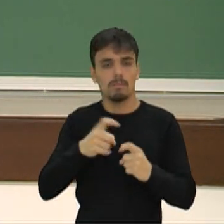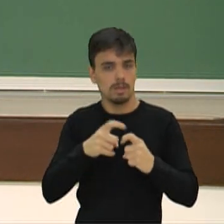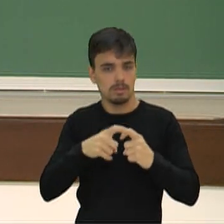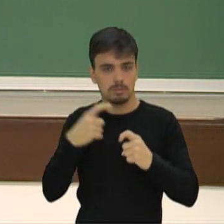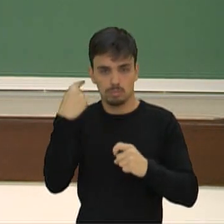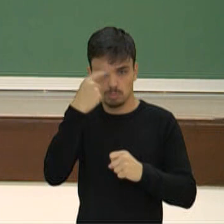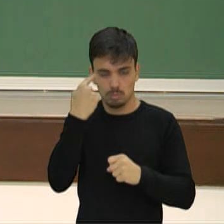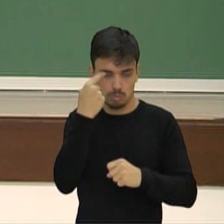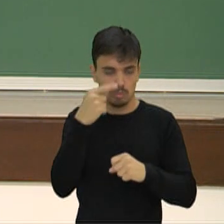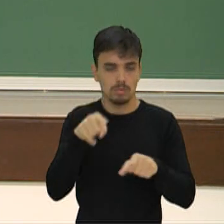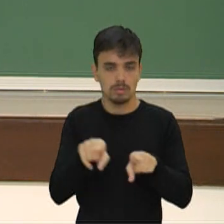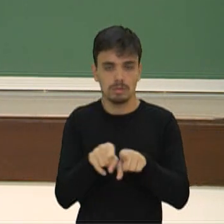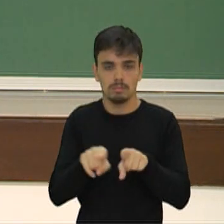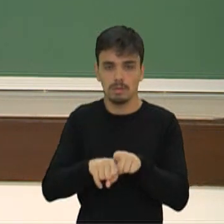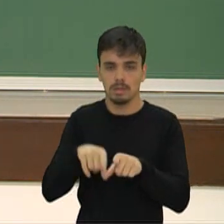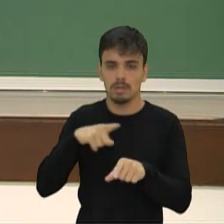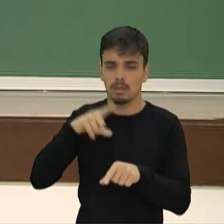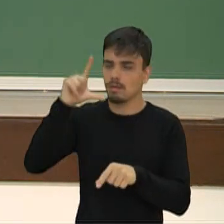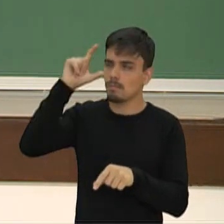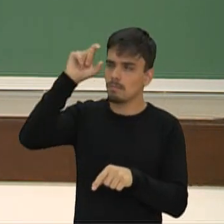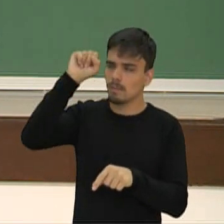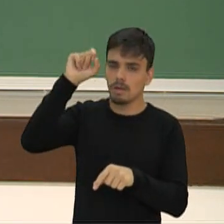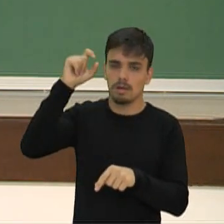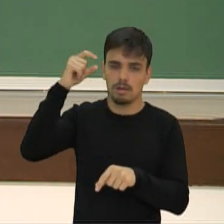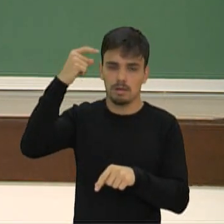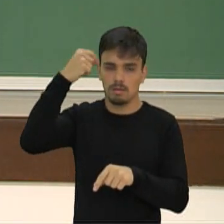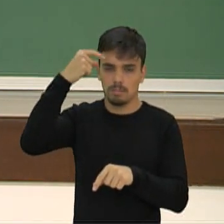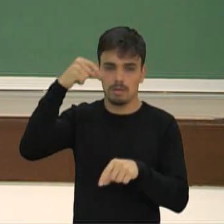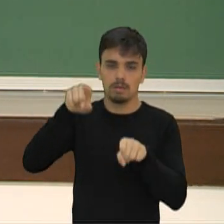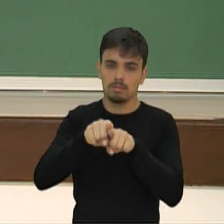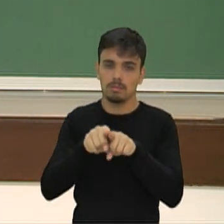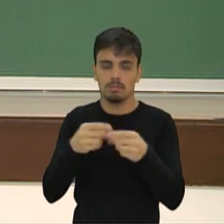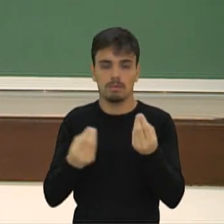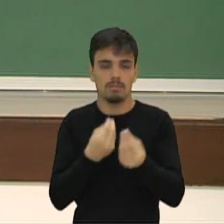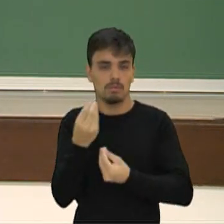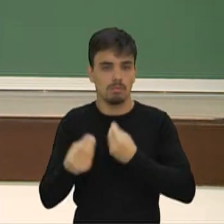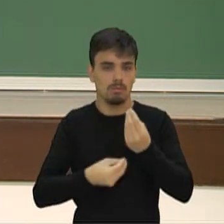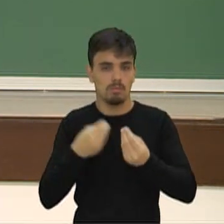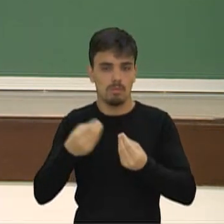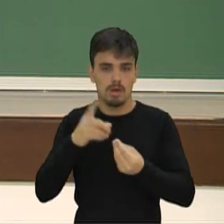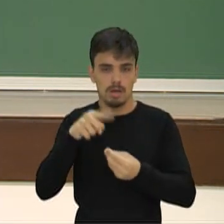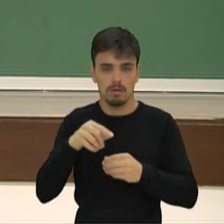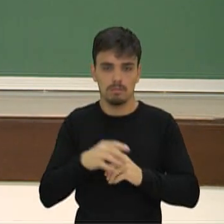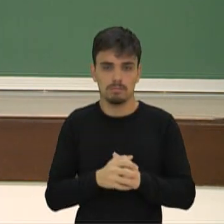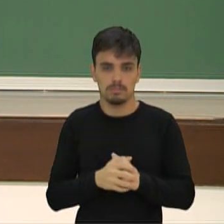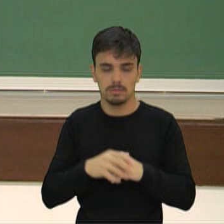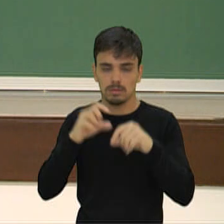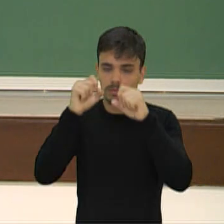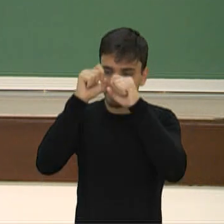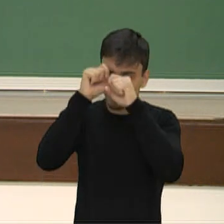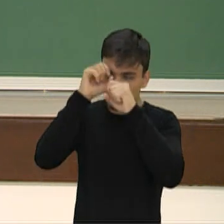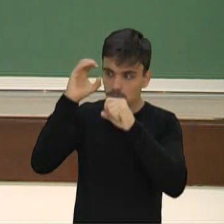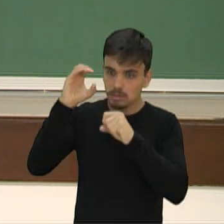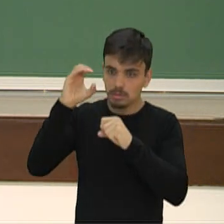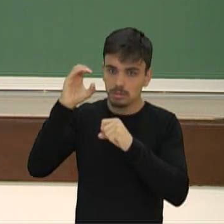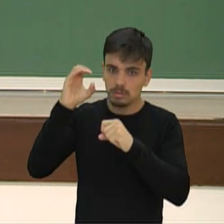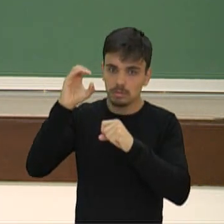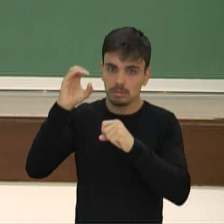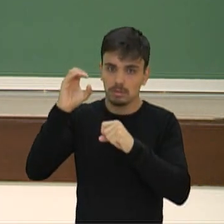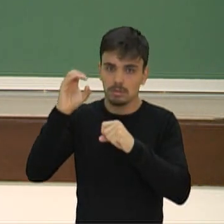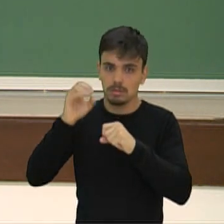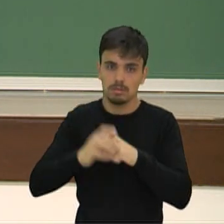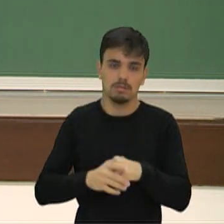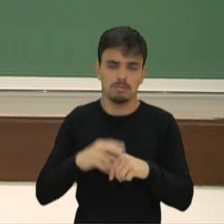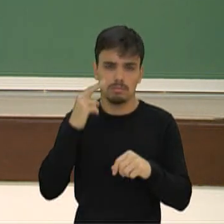exame, eles pingam um colírio para fazer a verificação da pressão ocular. Aquilo dilata a pupila e você sai assim que você não